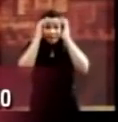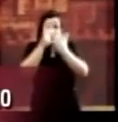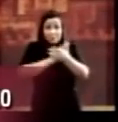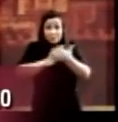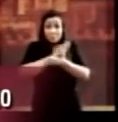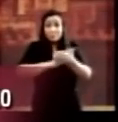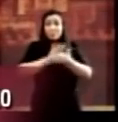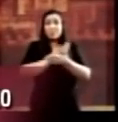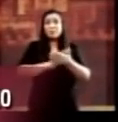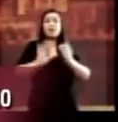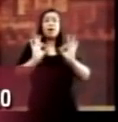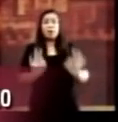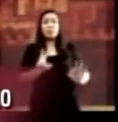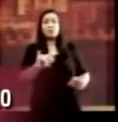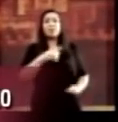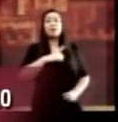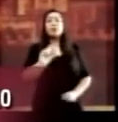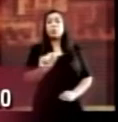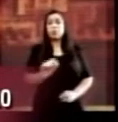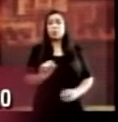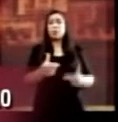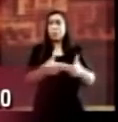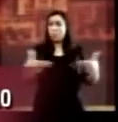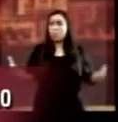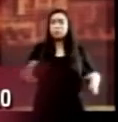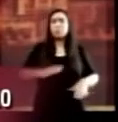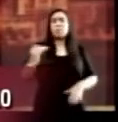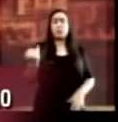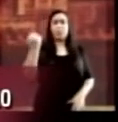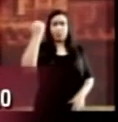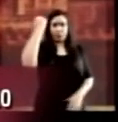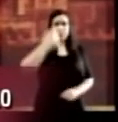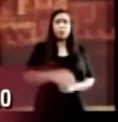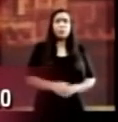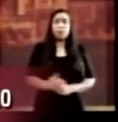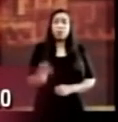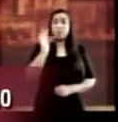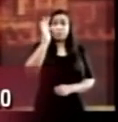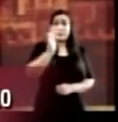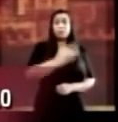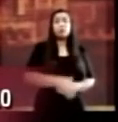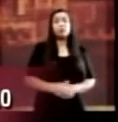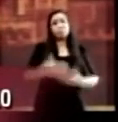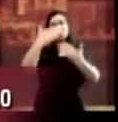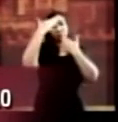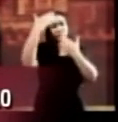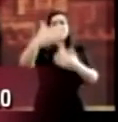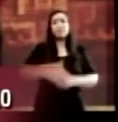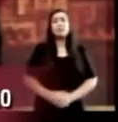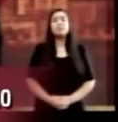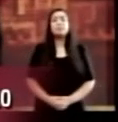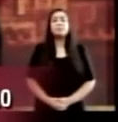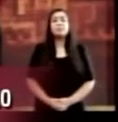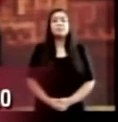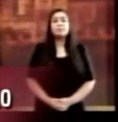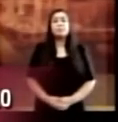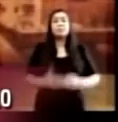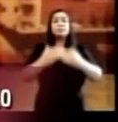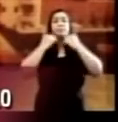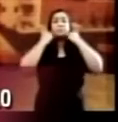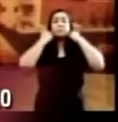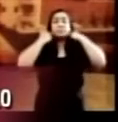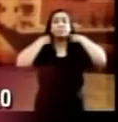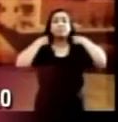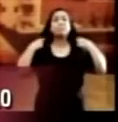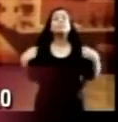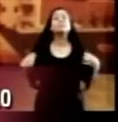respeitarem, realmente nós teremos que tomar atitudes mais drásticas no futuro. Muito obrigado. Muito